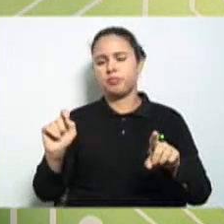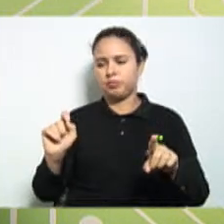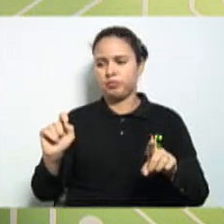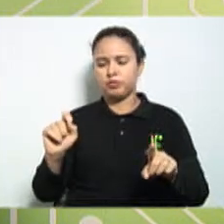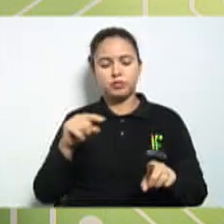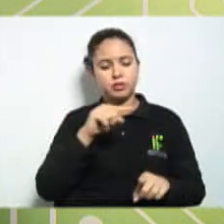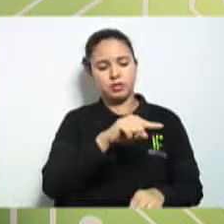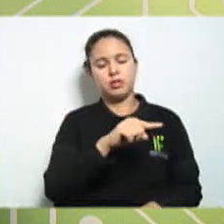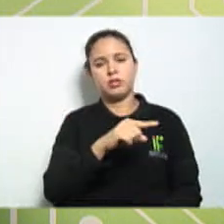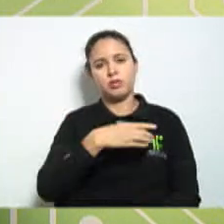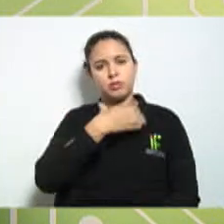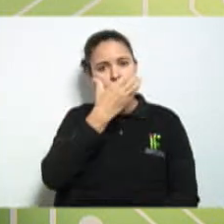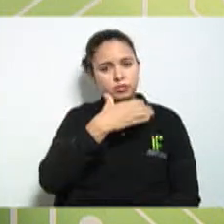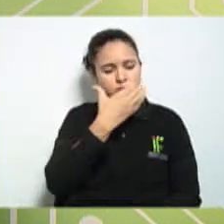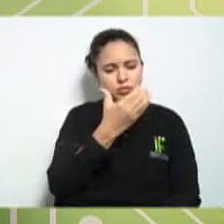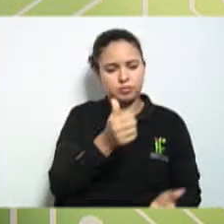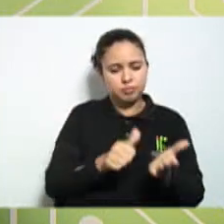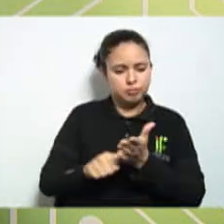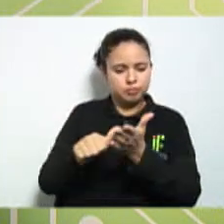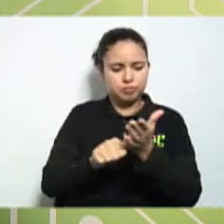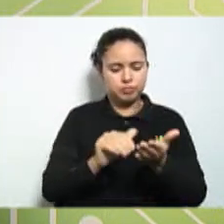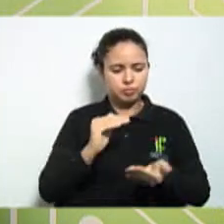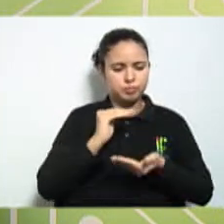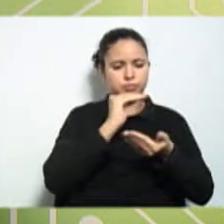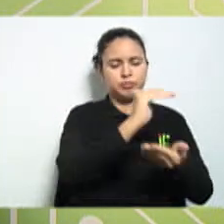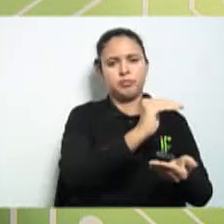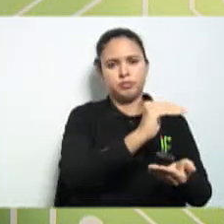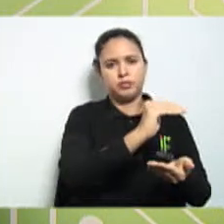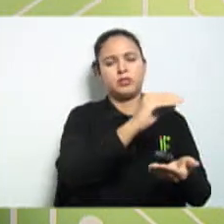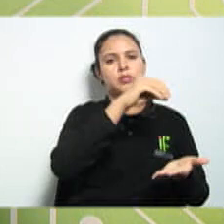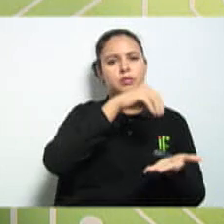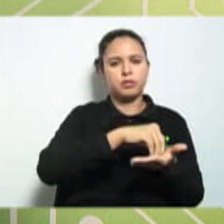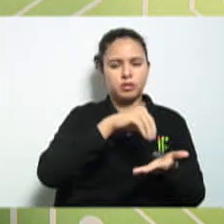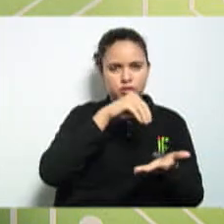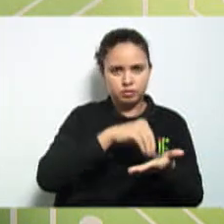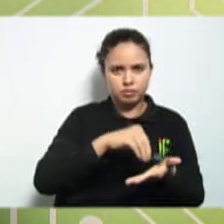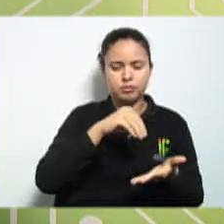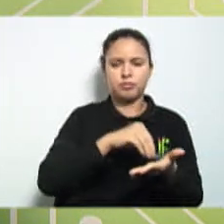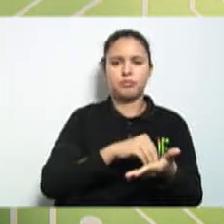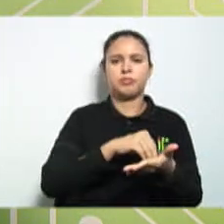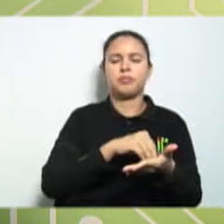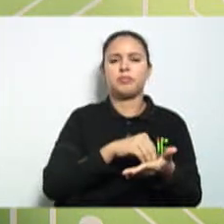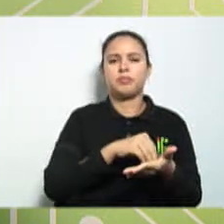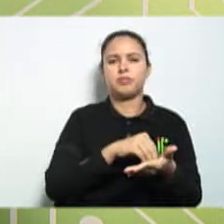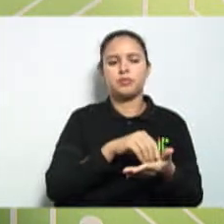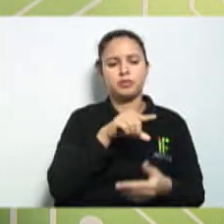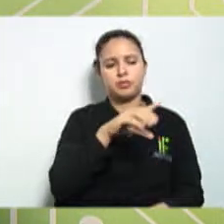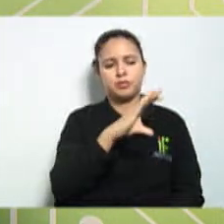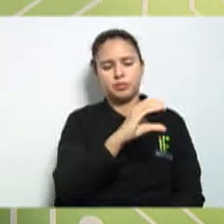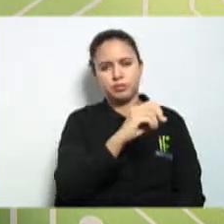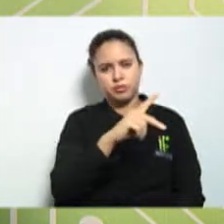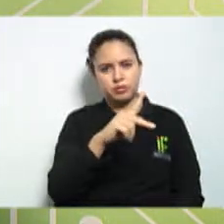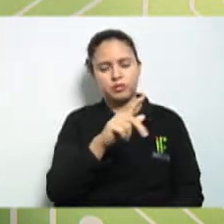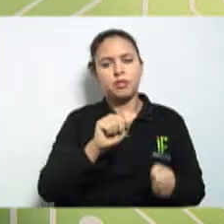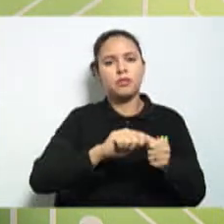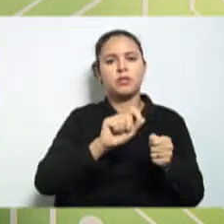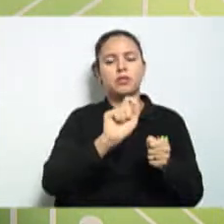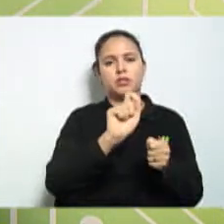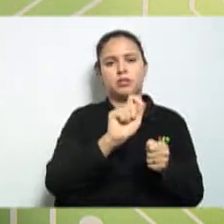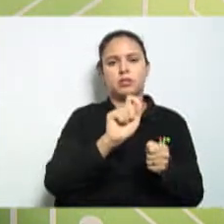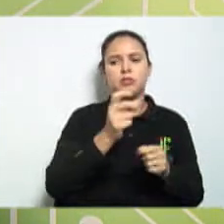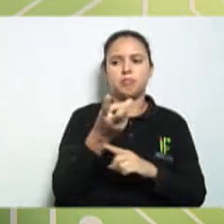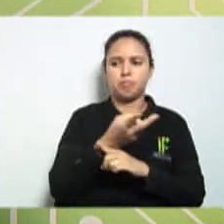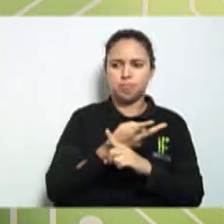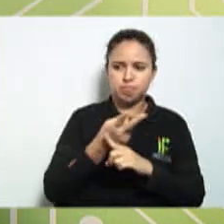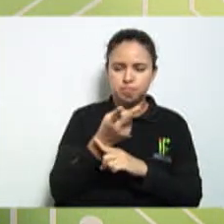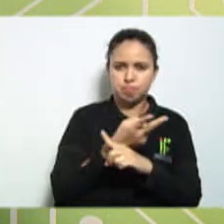pelos cooperados não foi suficiente para atender aquele contrato. O que ela fez? Ela foi